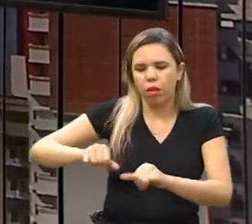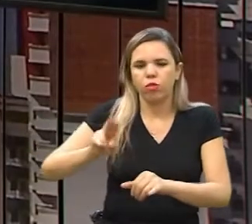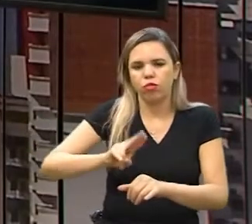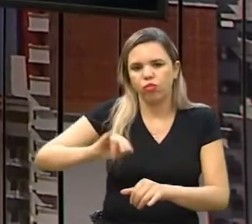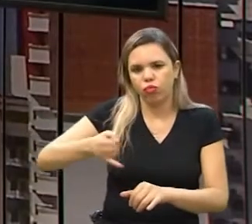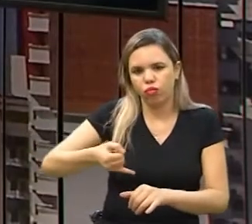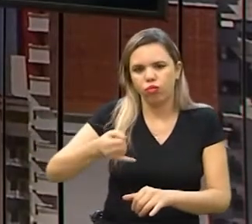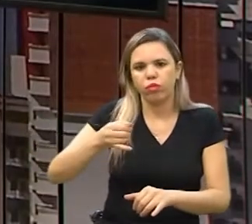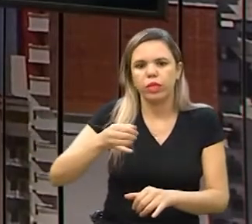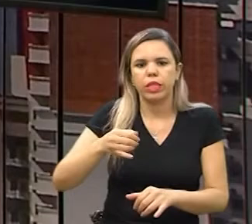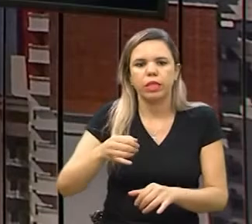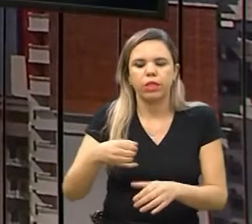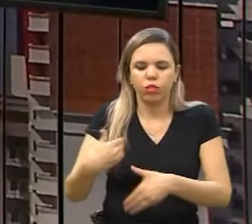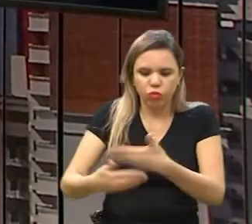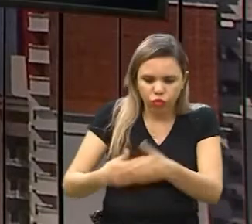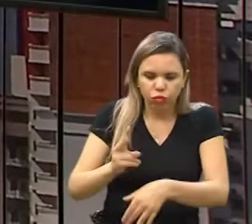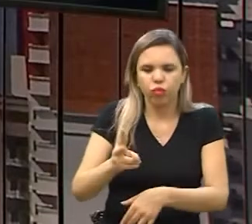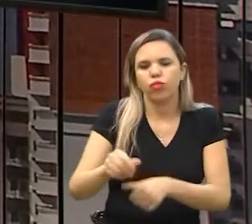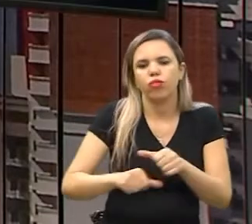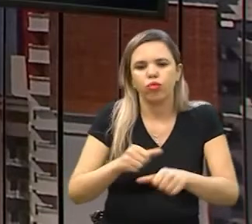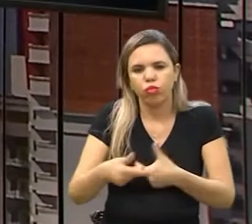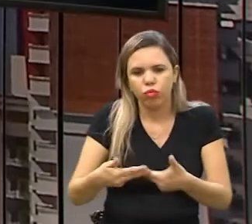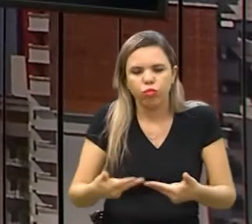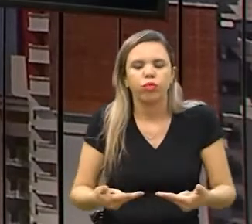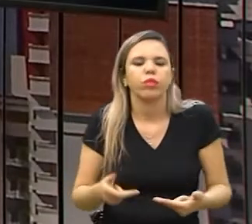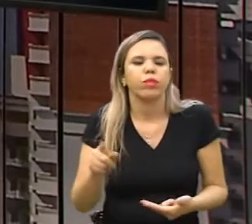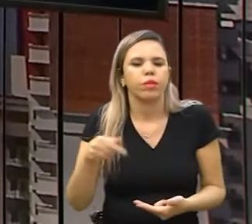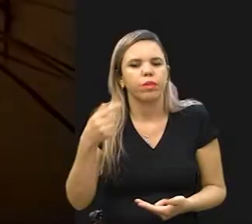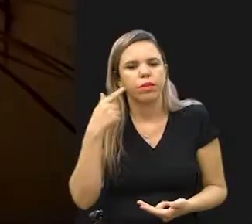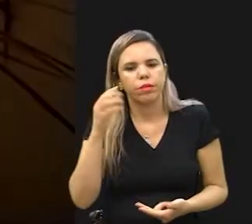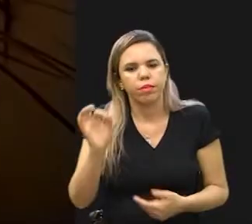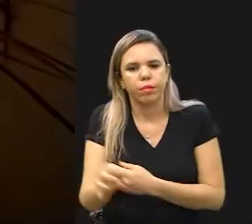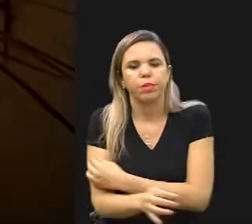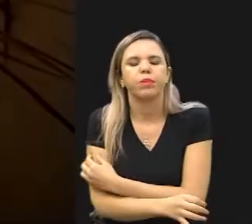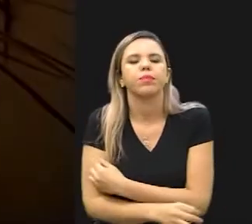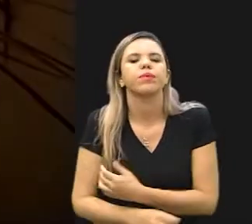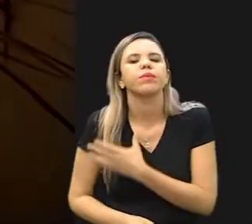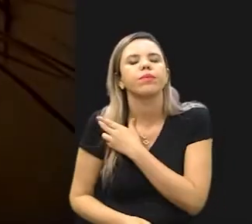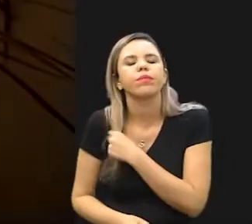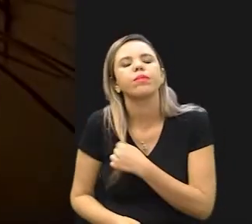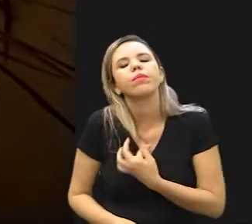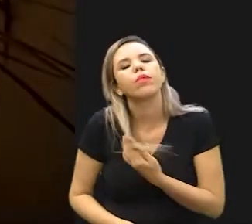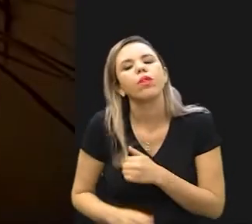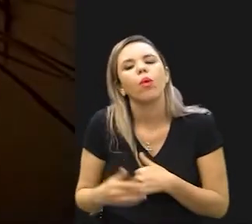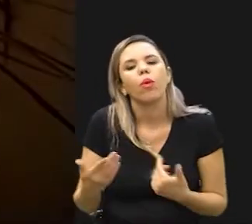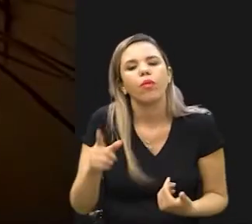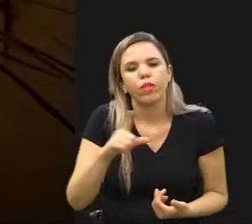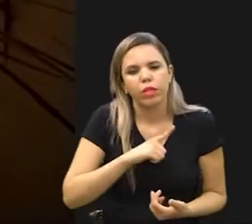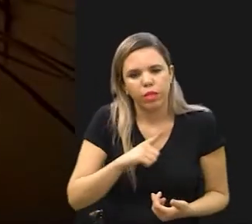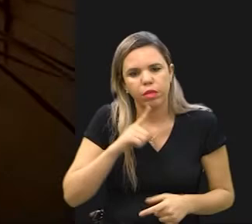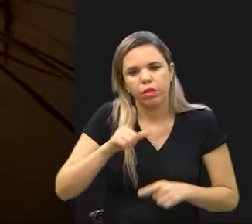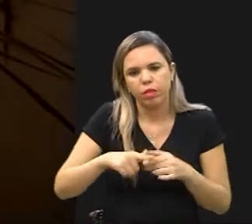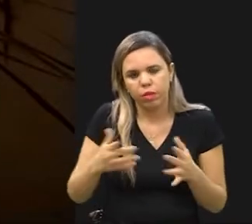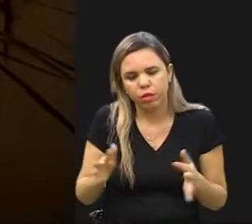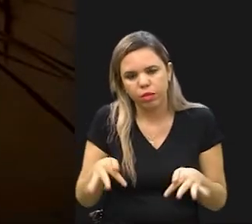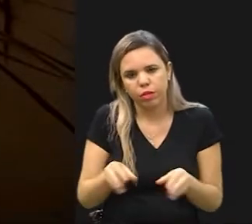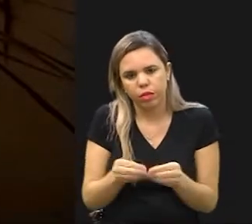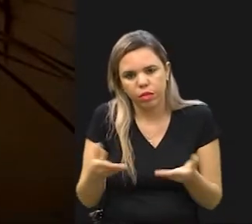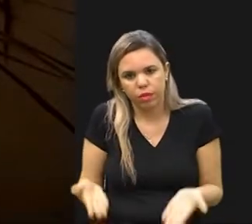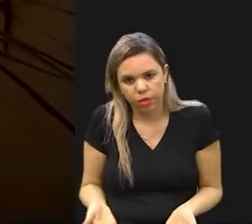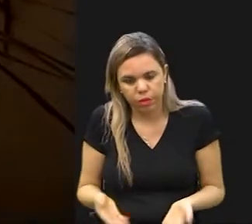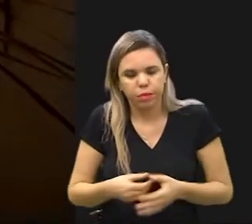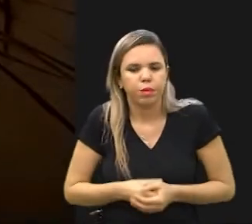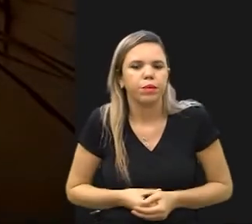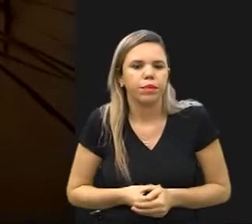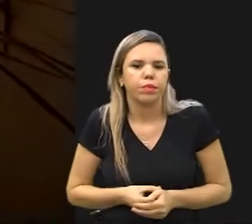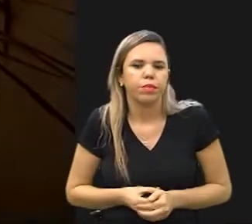pode ser reutilizado. Então, o ciclo continua, é essa a ideia, Luísa? Exatamente. Quando você tem um material final,